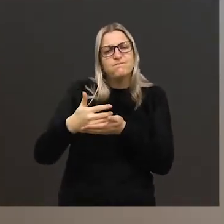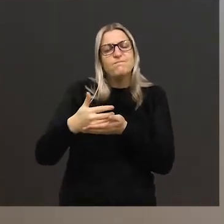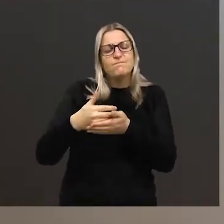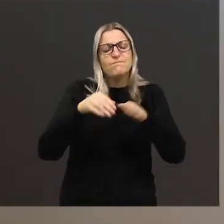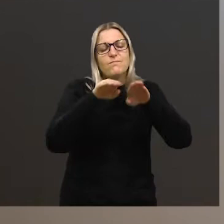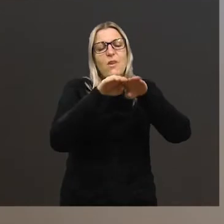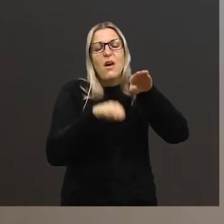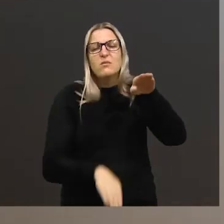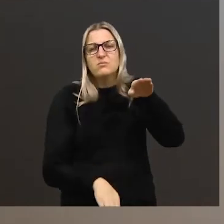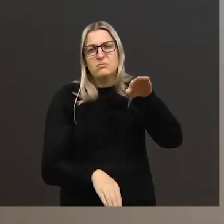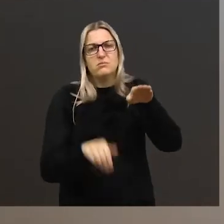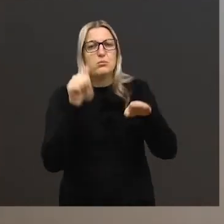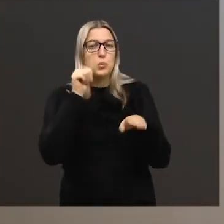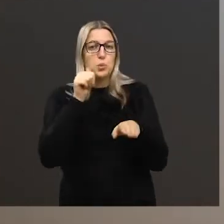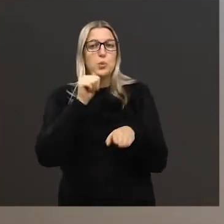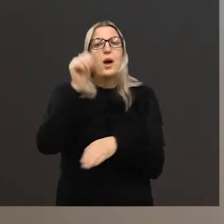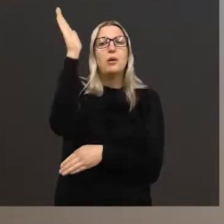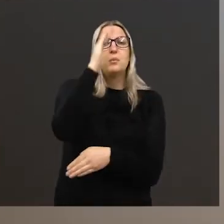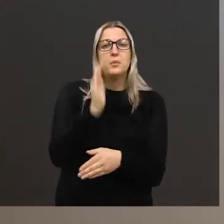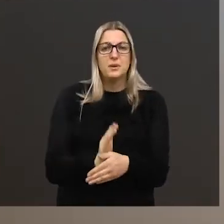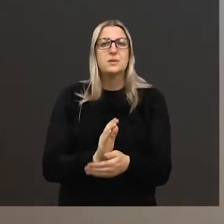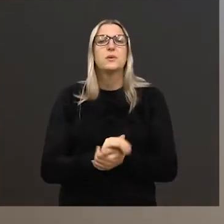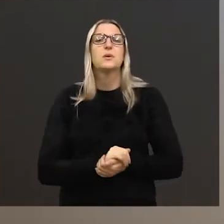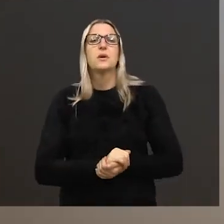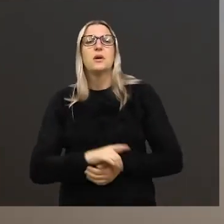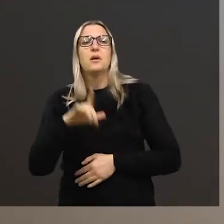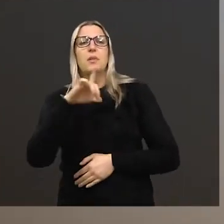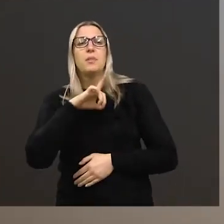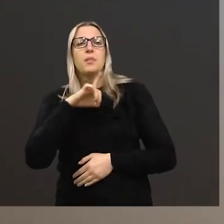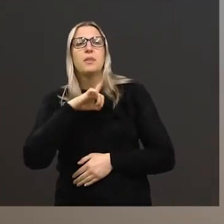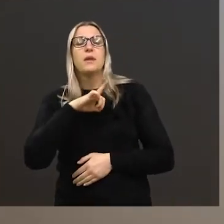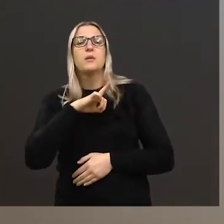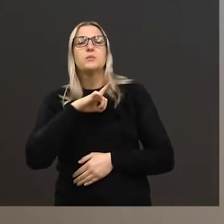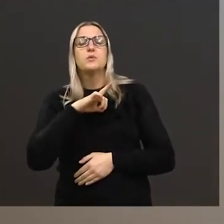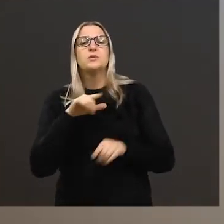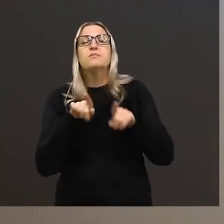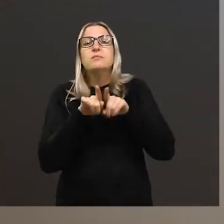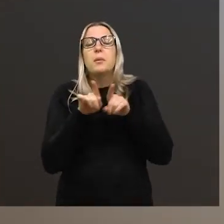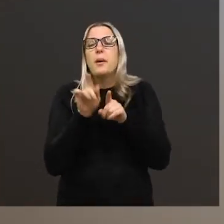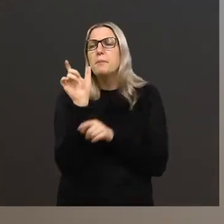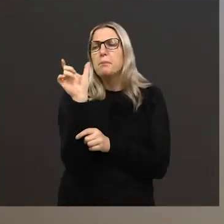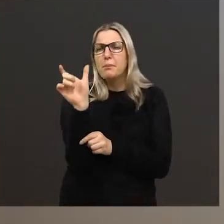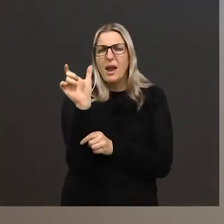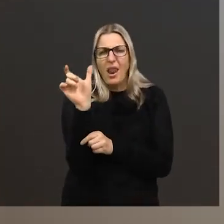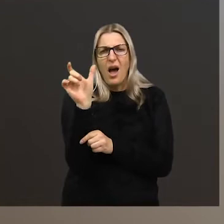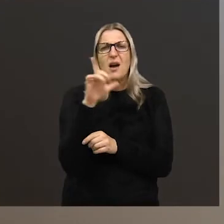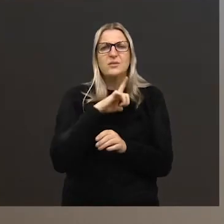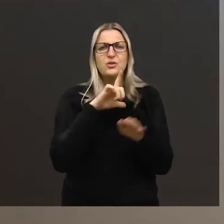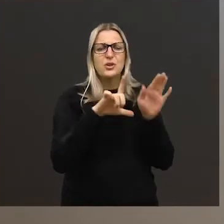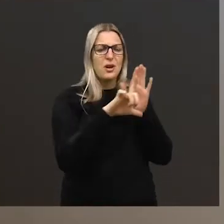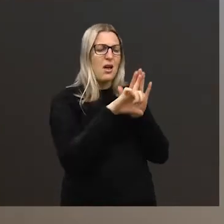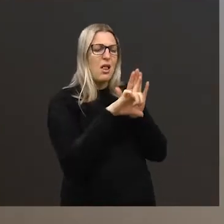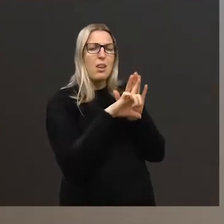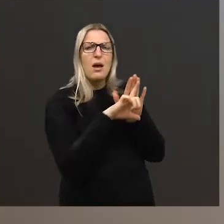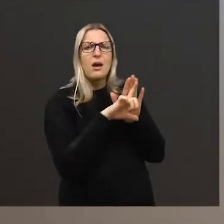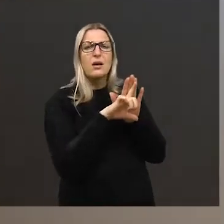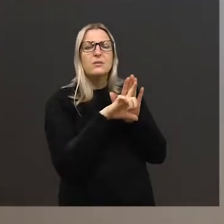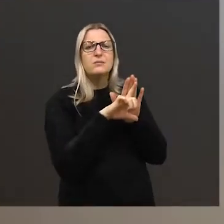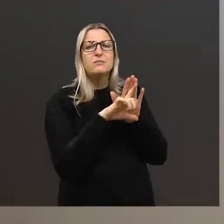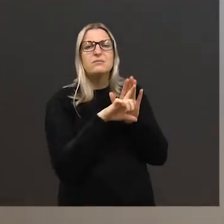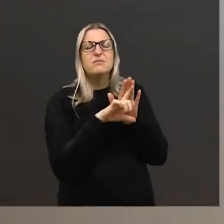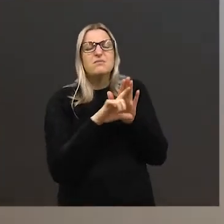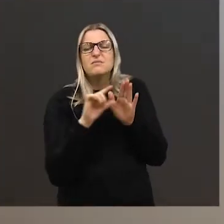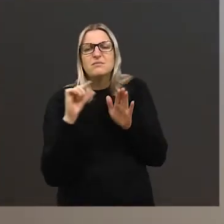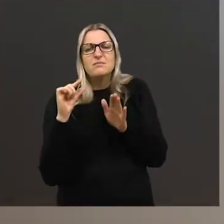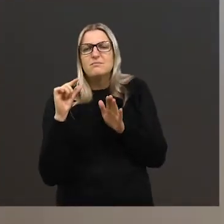tempo inferiorizou a mulher também no Brasil. Nós temos alguns termos que se utilizavam, por exemplo, na legislação,